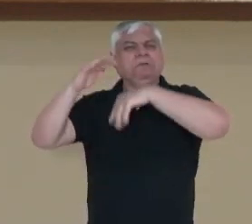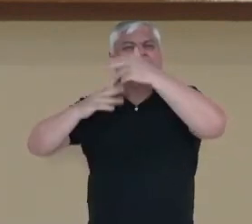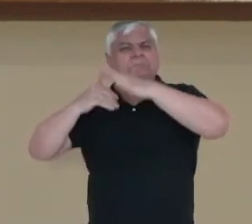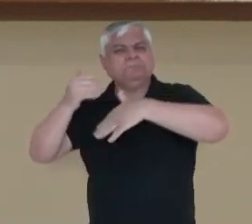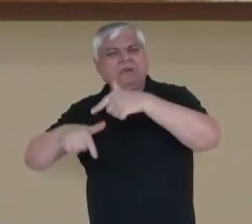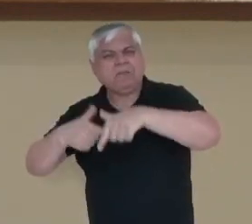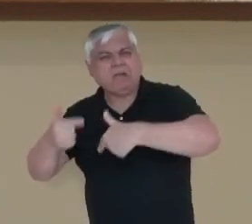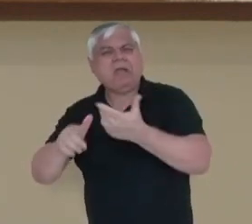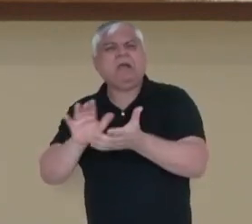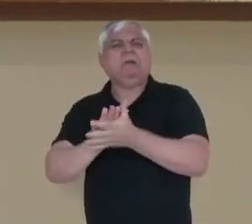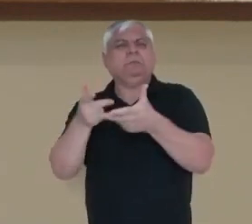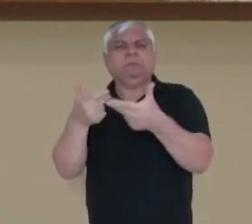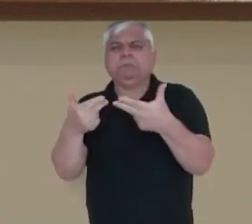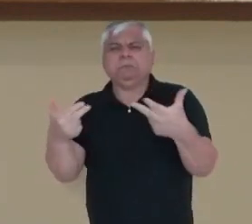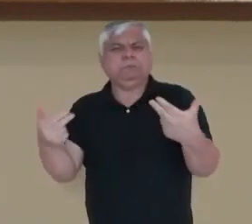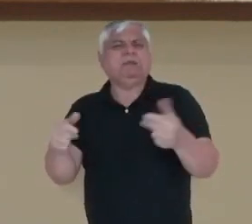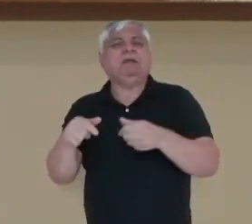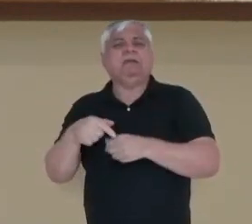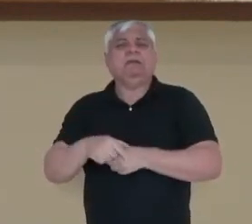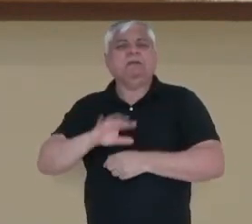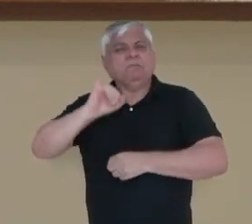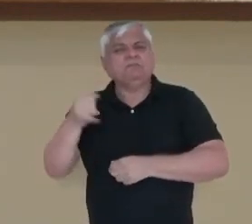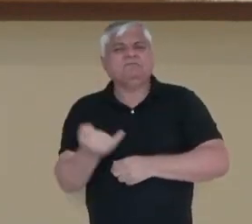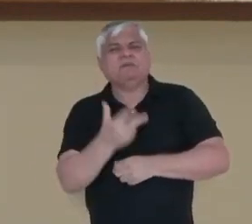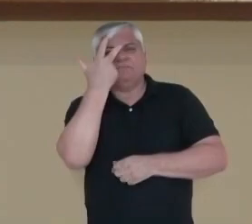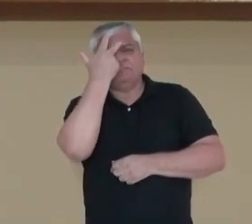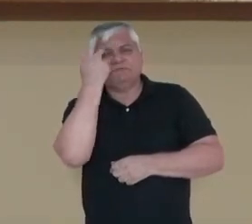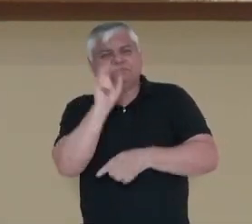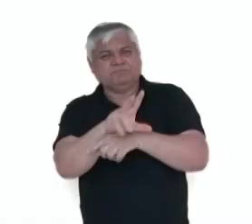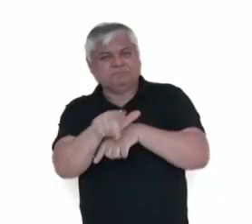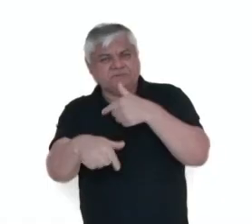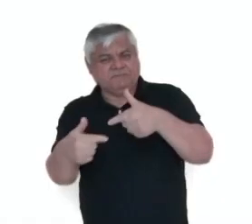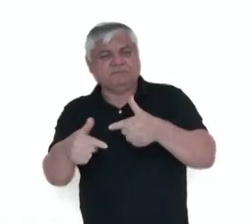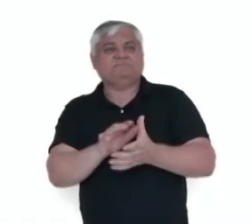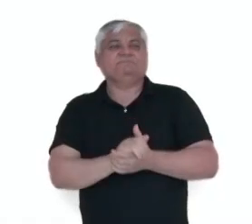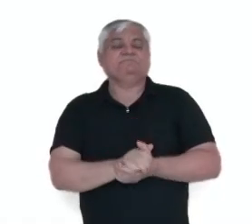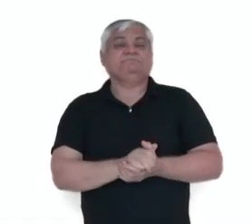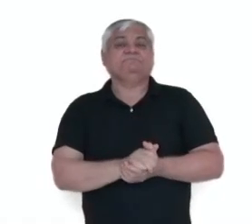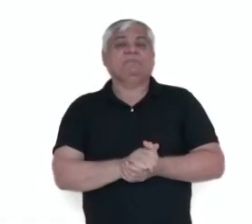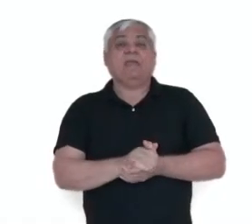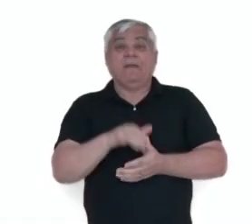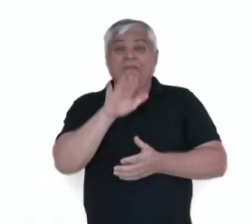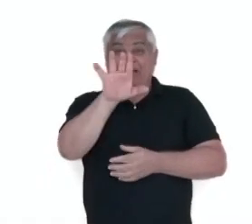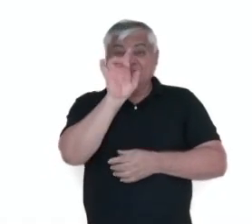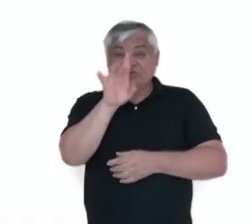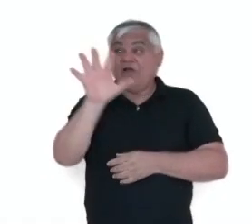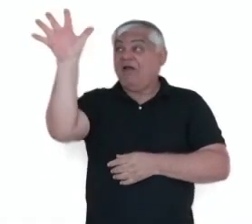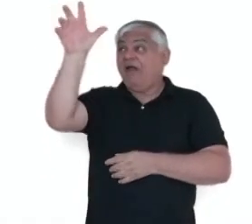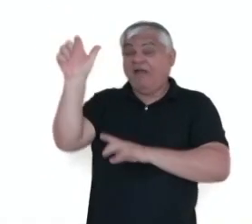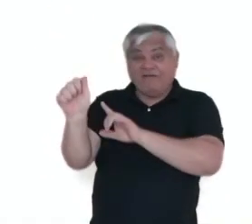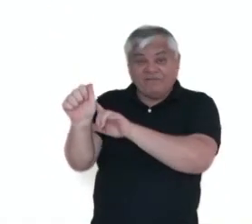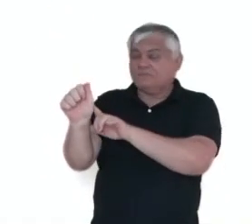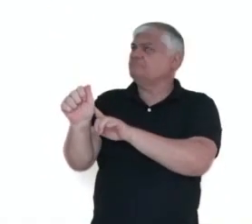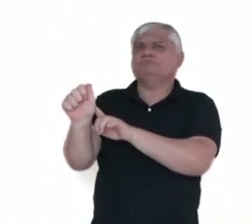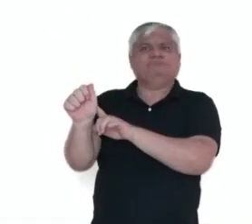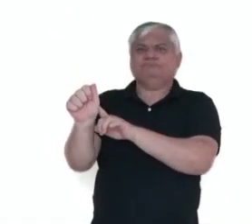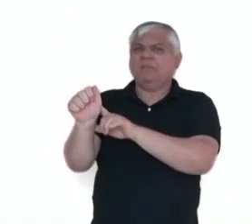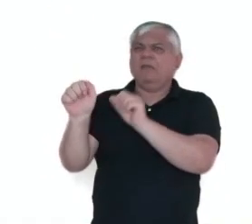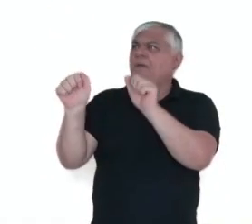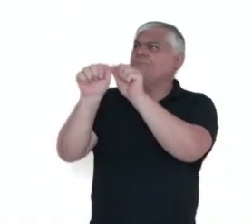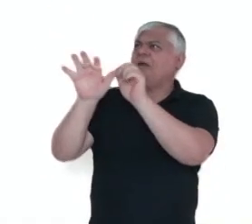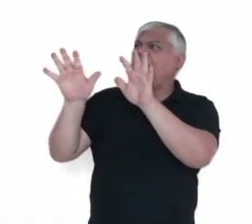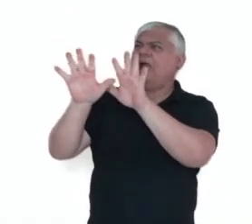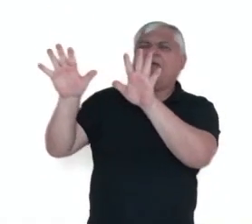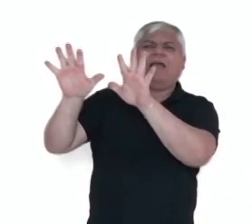de potencial de trabalho das pessoas que viviam ali. Porém, não ficou só na África. Esse domínio belga ele